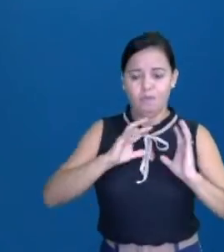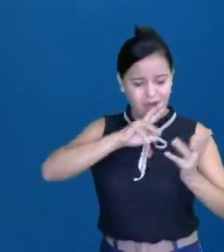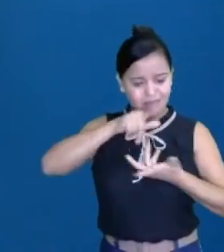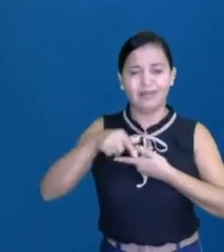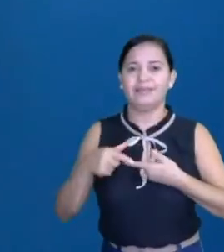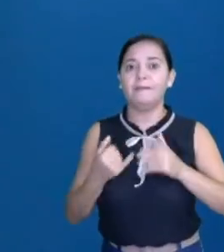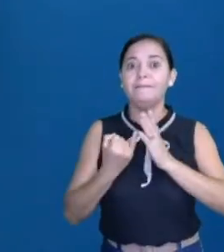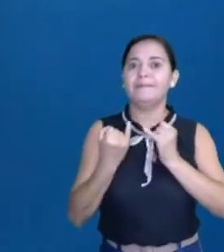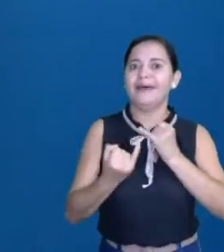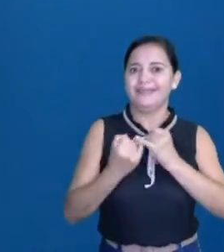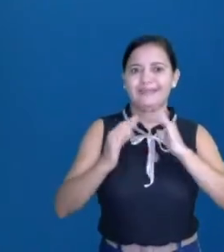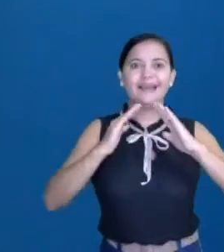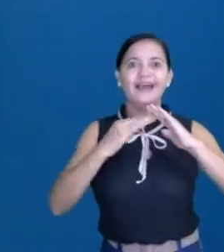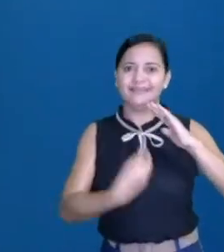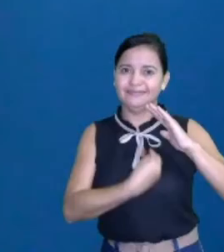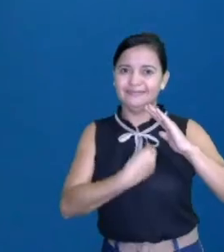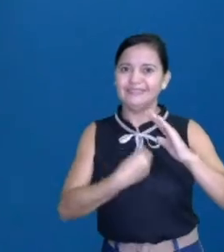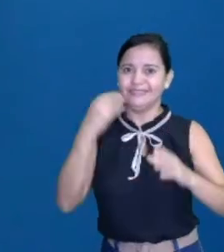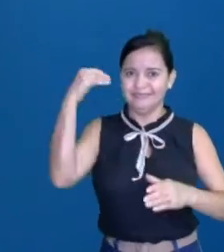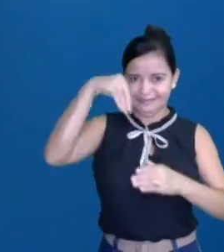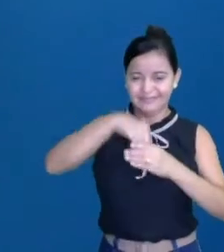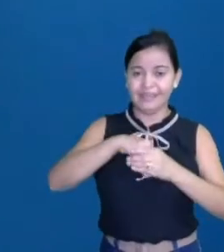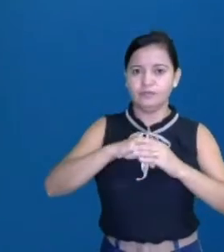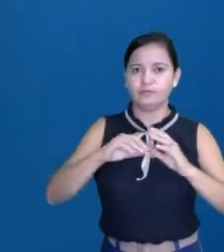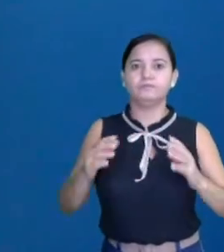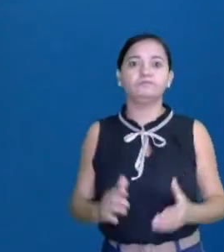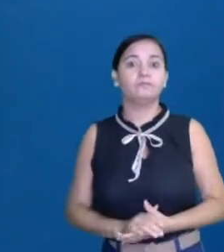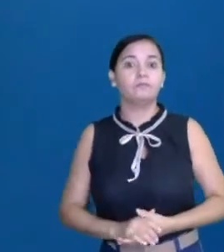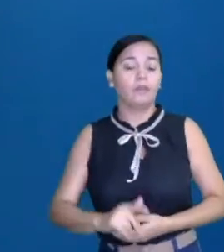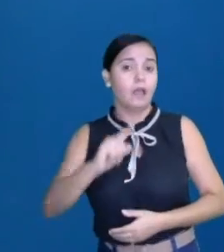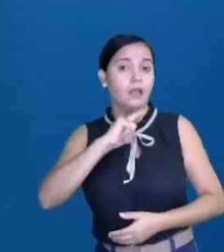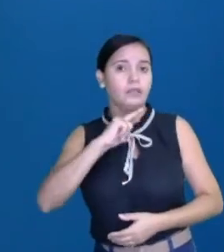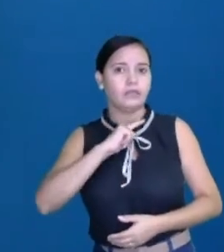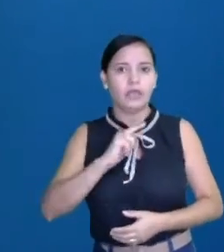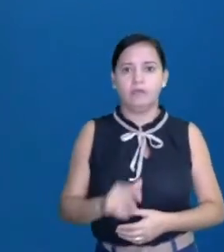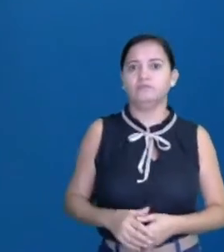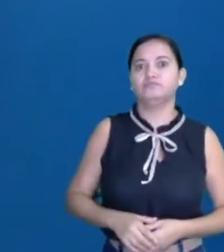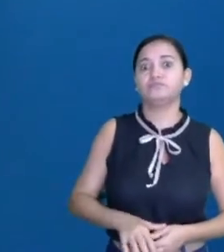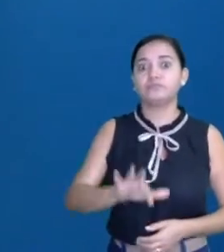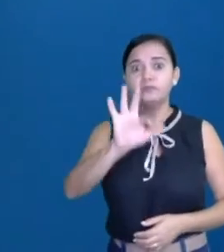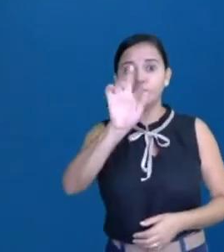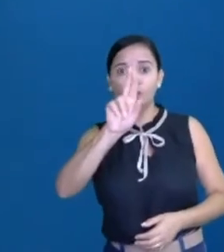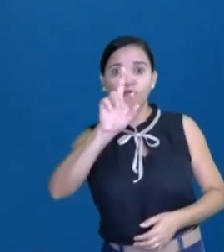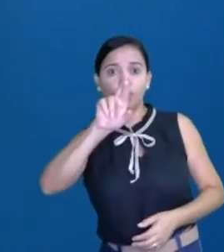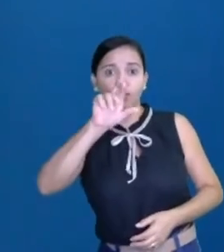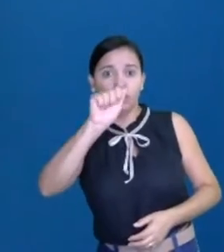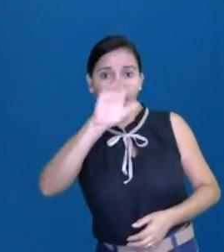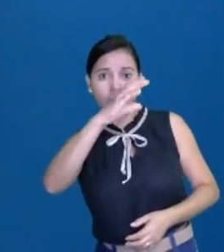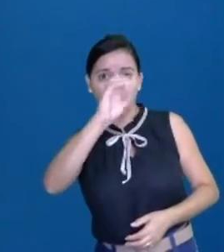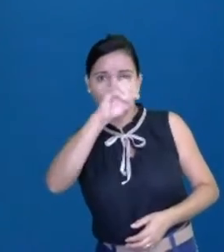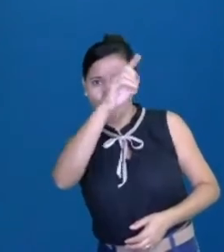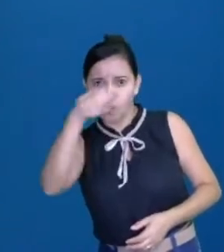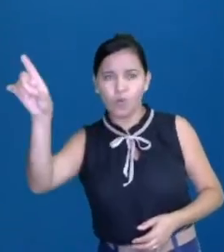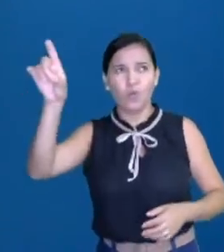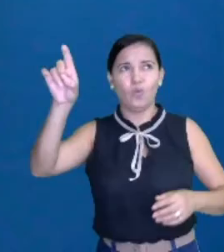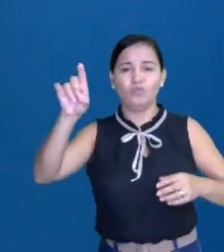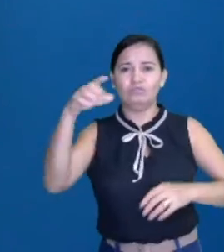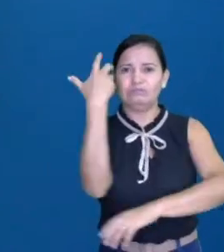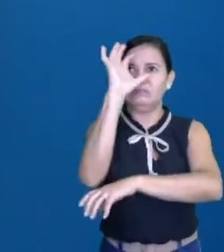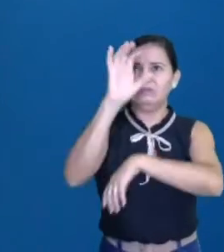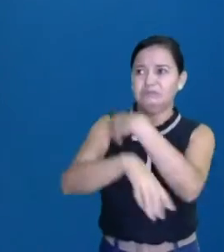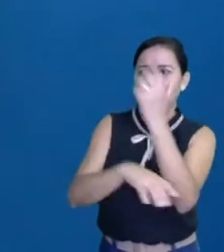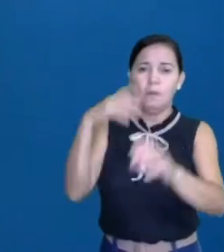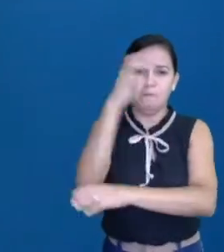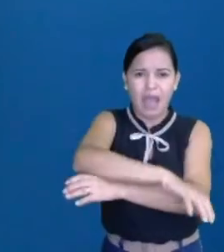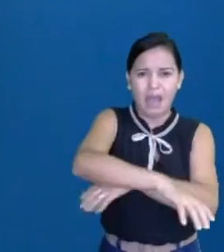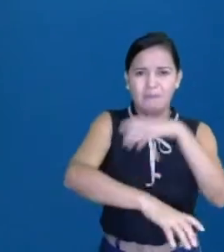Primeiro, alguns fenômenos meteorológicos, alguns fenômenos climáticos, como furacões, alguns fenômenos como a desertificação é um